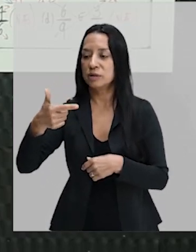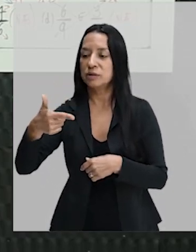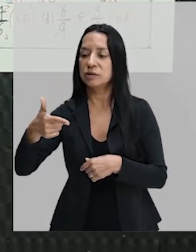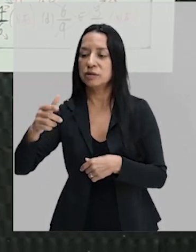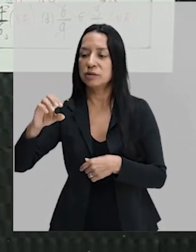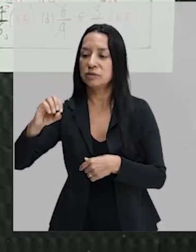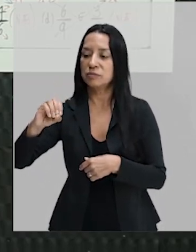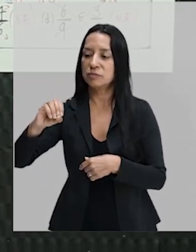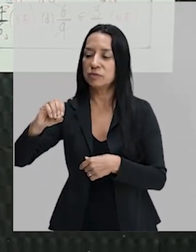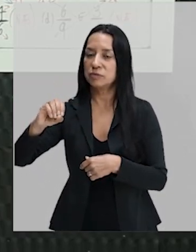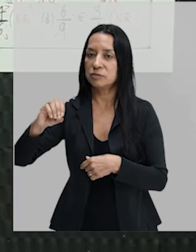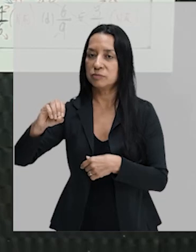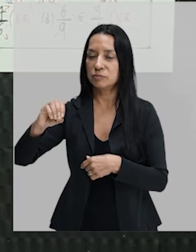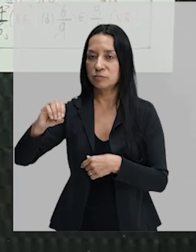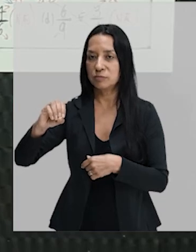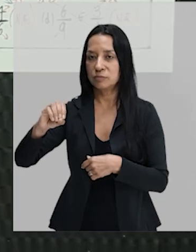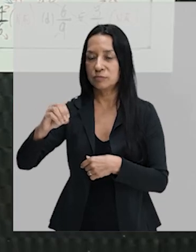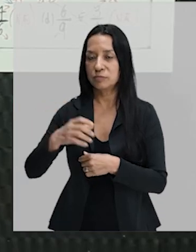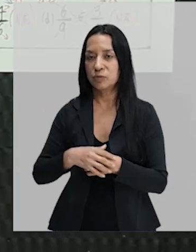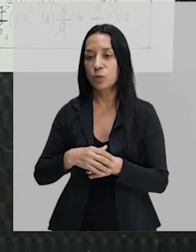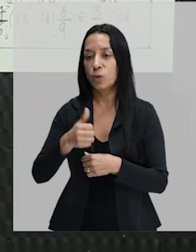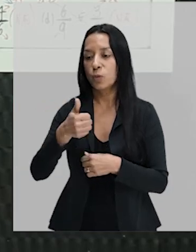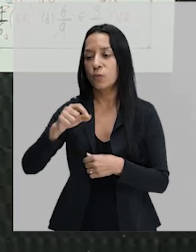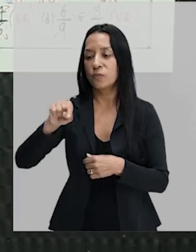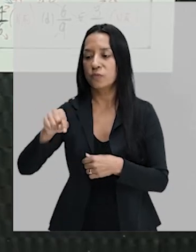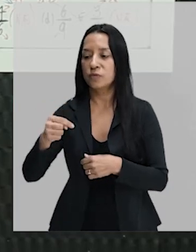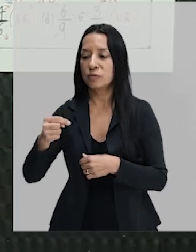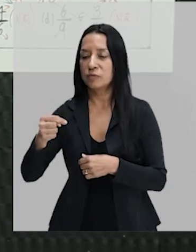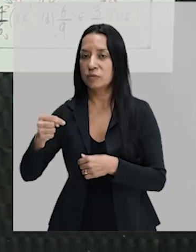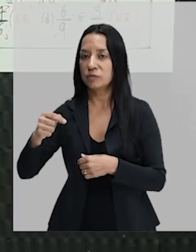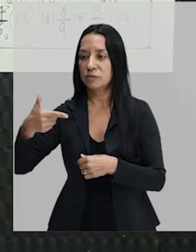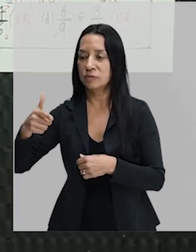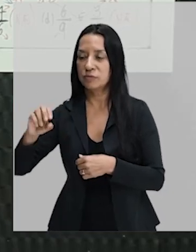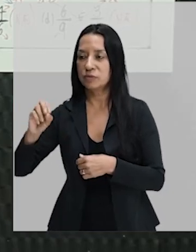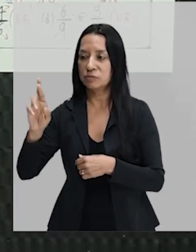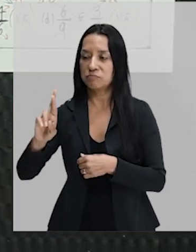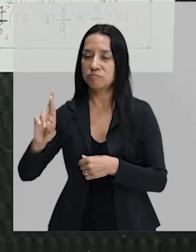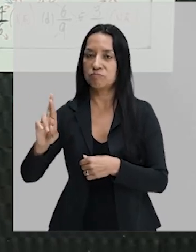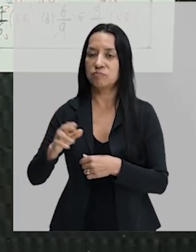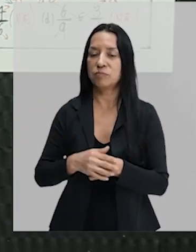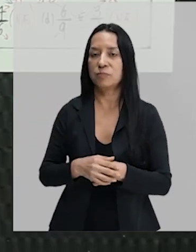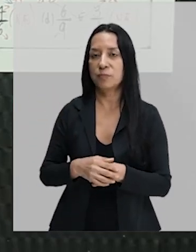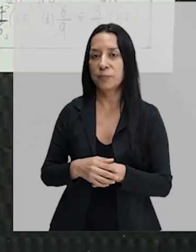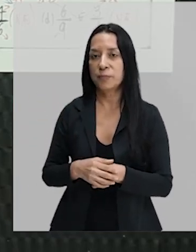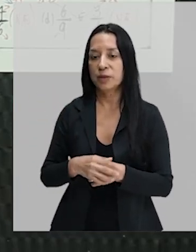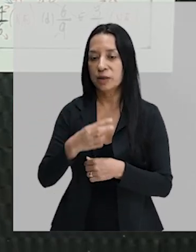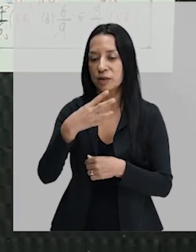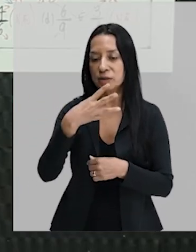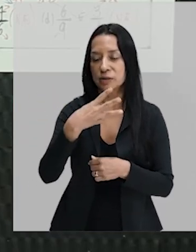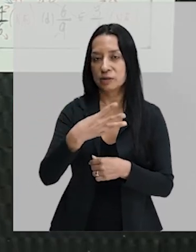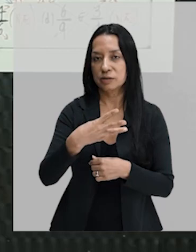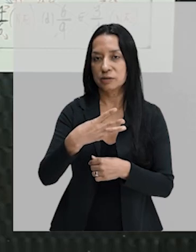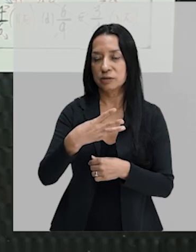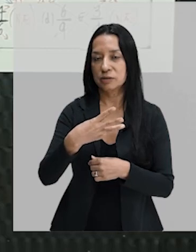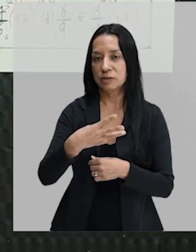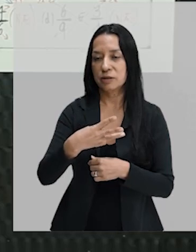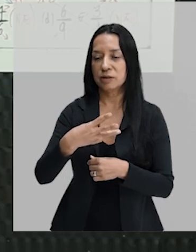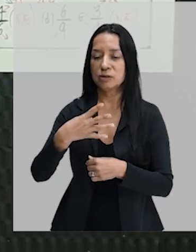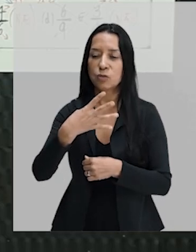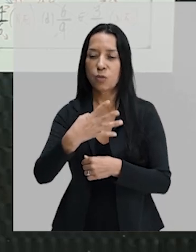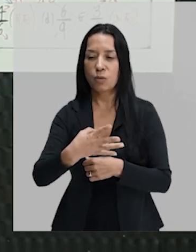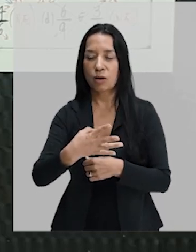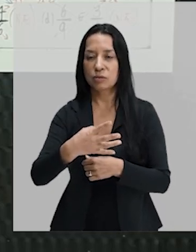que é R$1,20. 3 pães, 180 centavos. 4 pães, vai